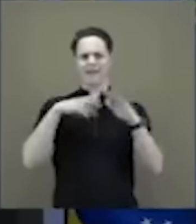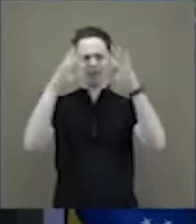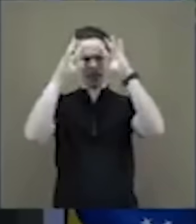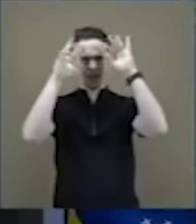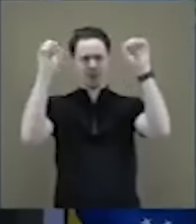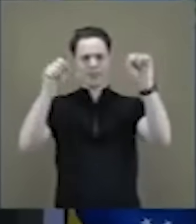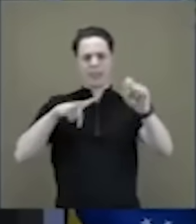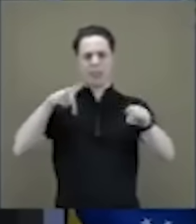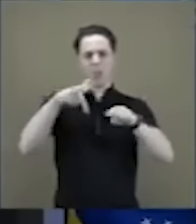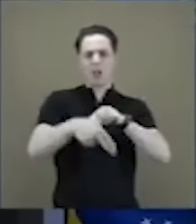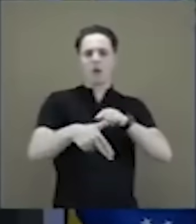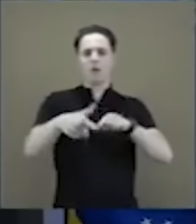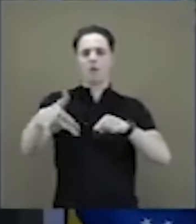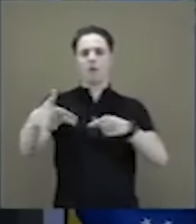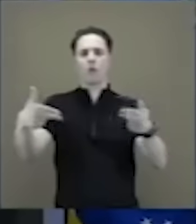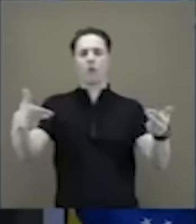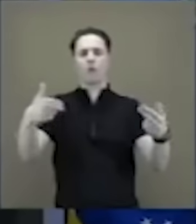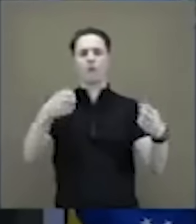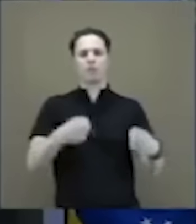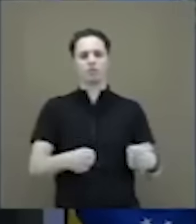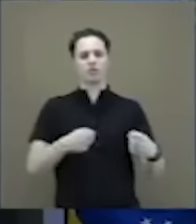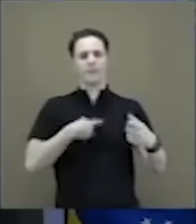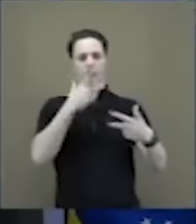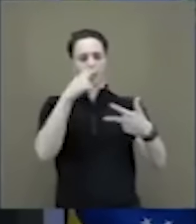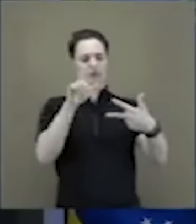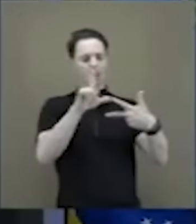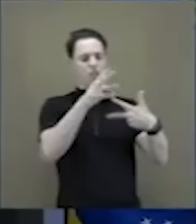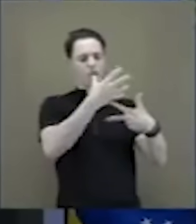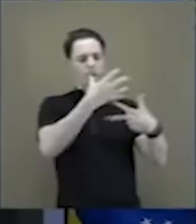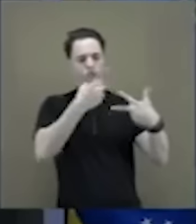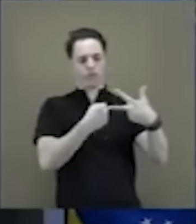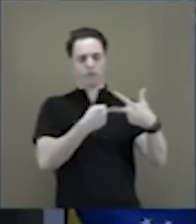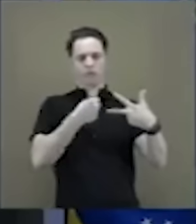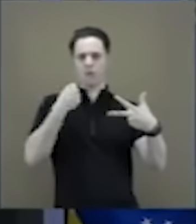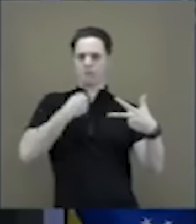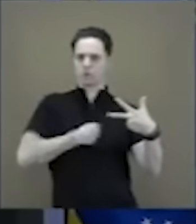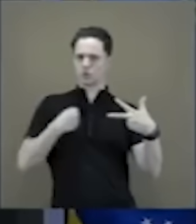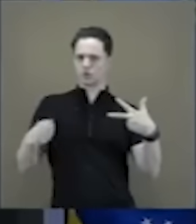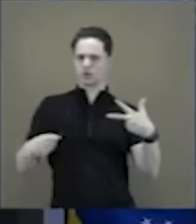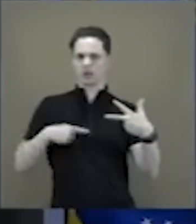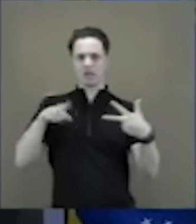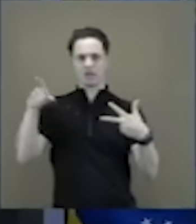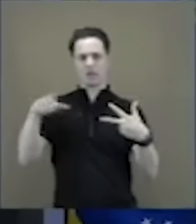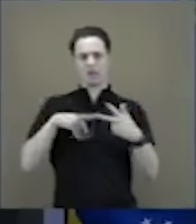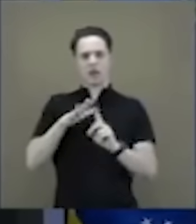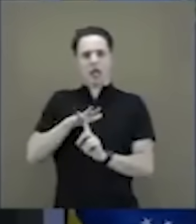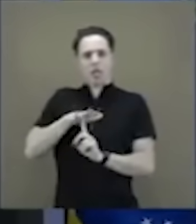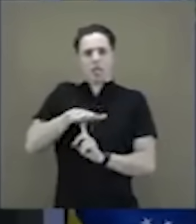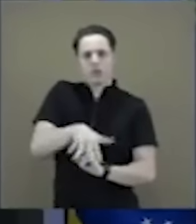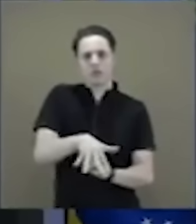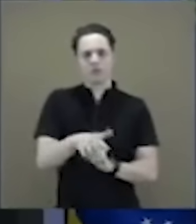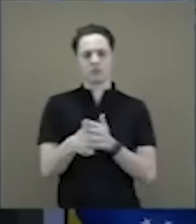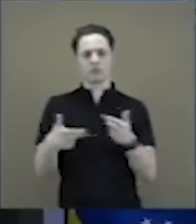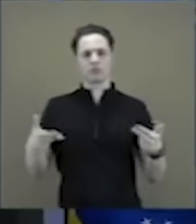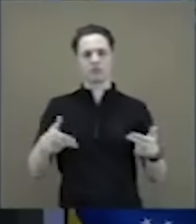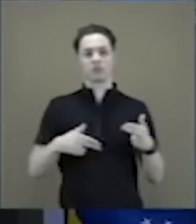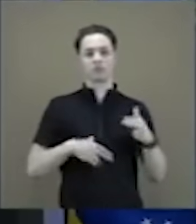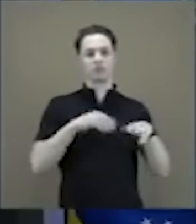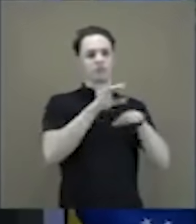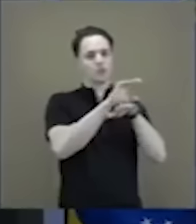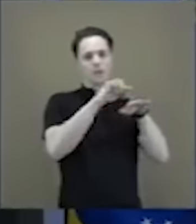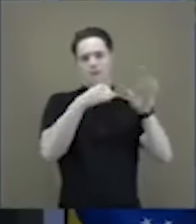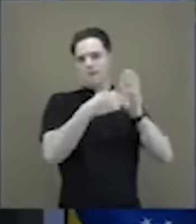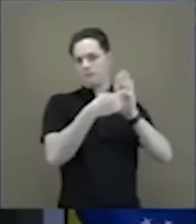Corte Constitucional, o nosso Supremo Tribunal Federal, extrapole os seus limites estabelecidos na